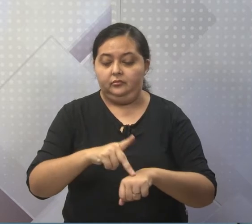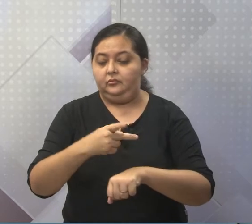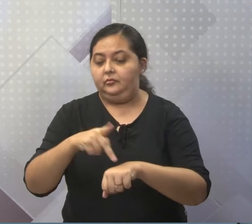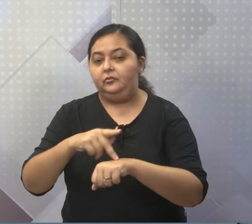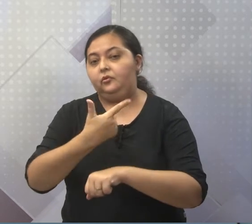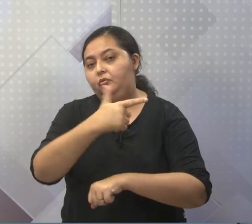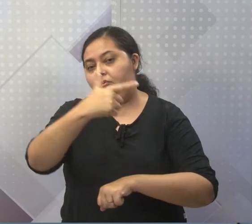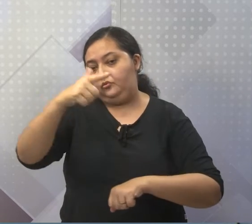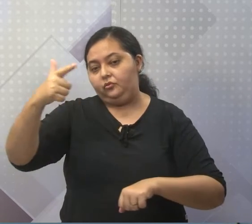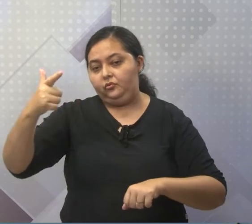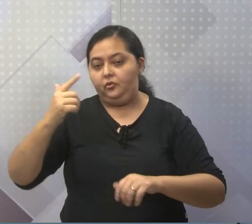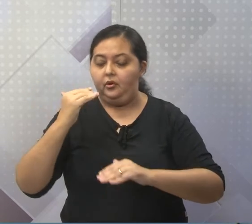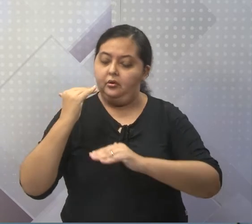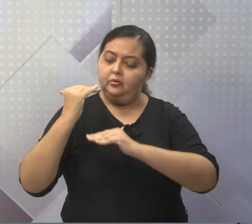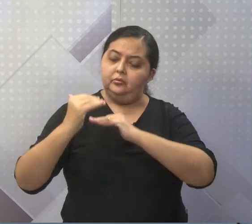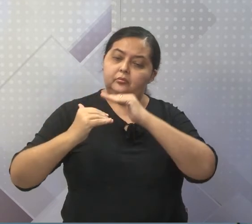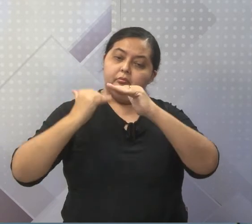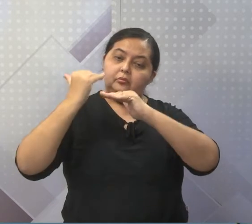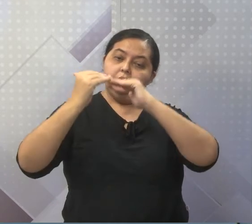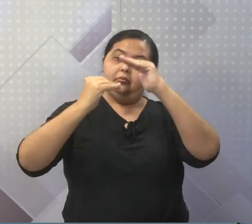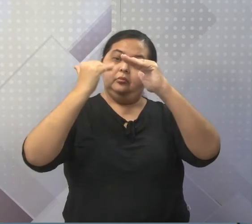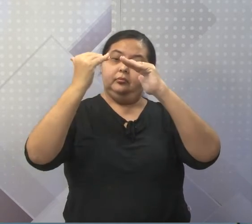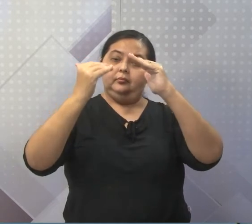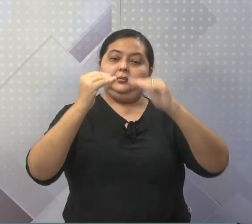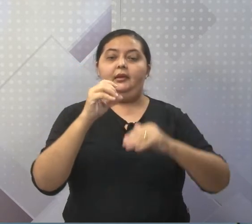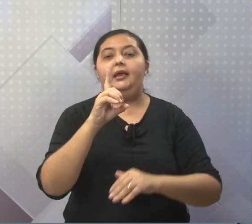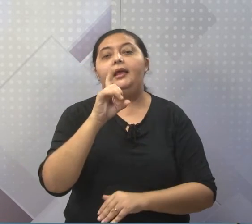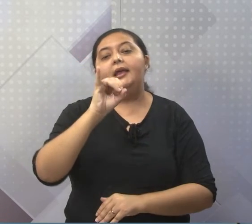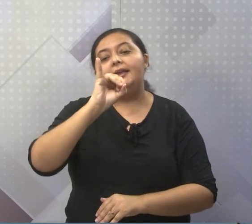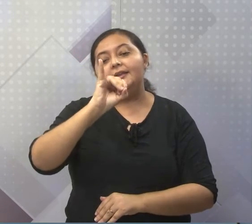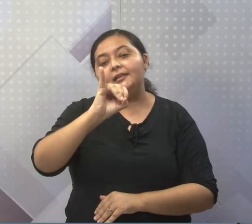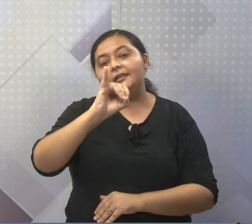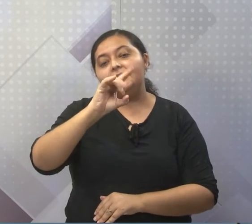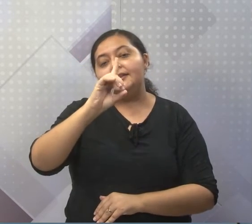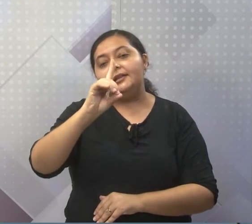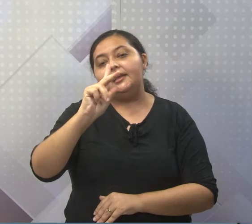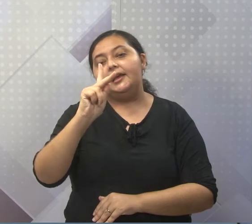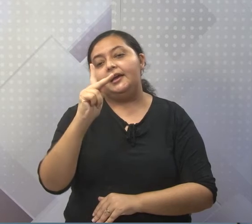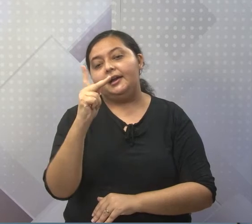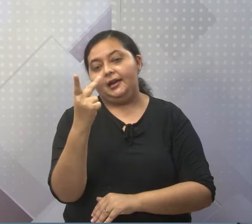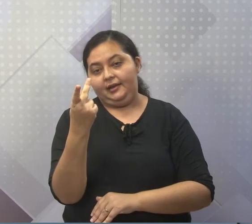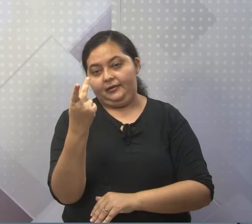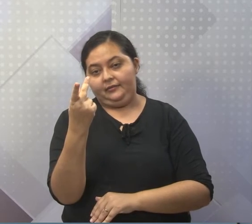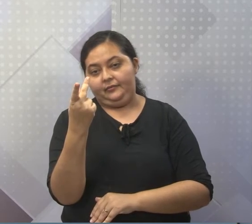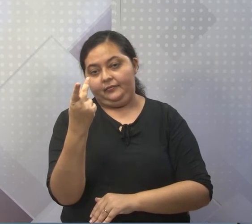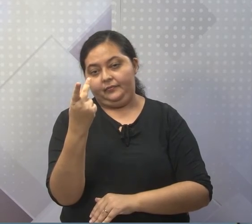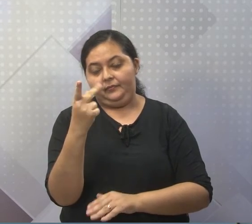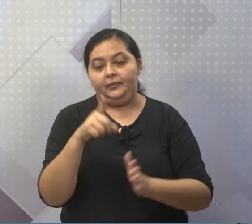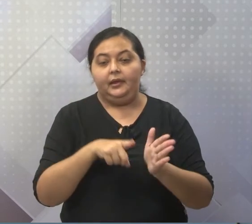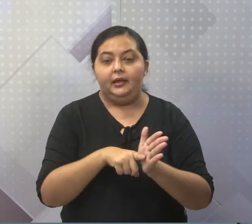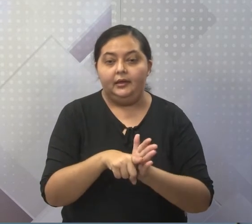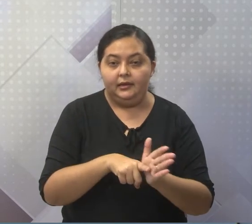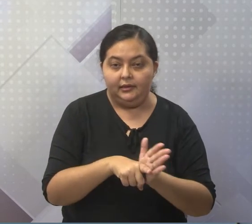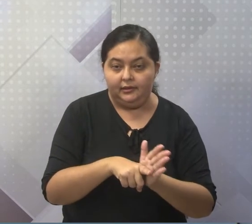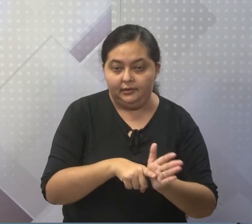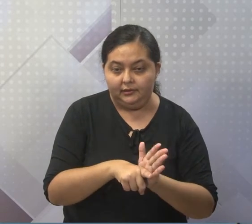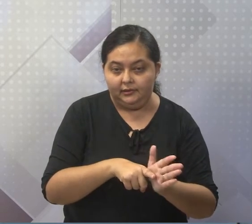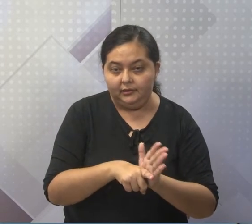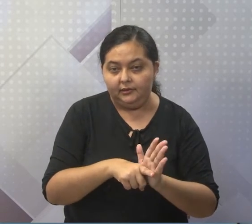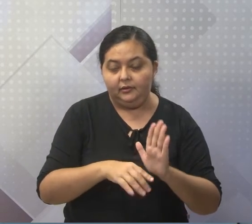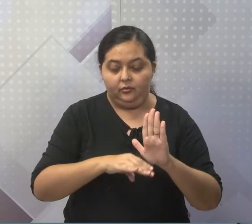falando um pouquinho de desenvolvimento a gente tem IDH índice de desenvolvimento humano